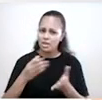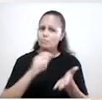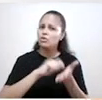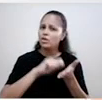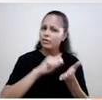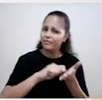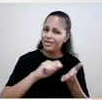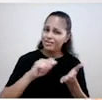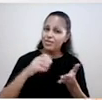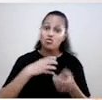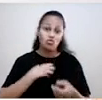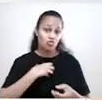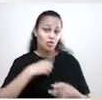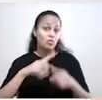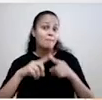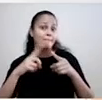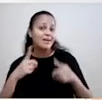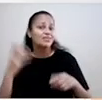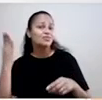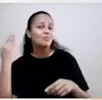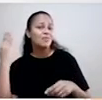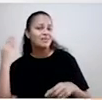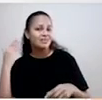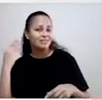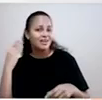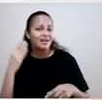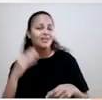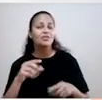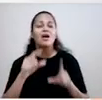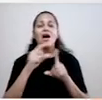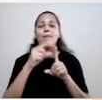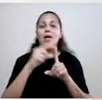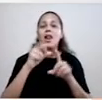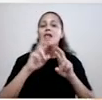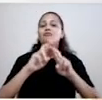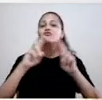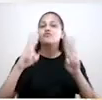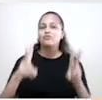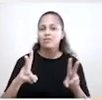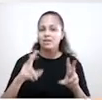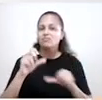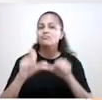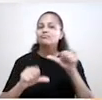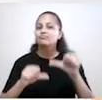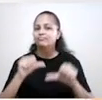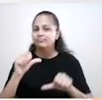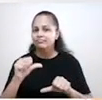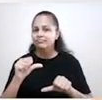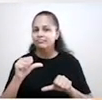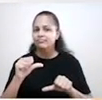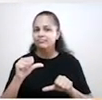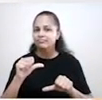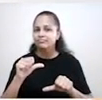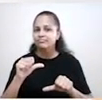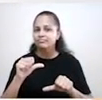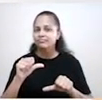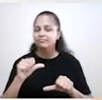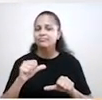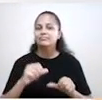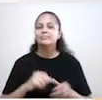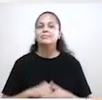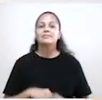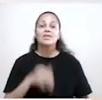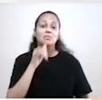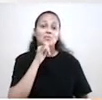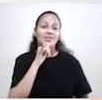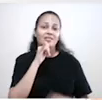e no particípio ficam bem diferentes as palavras. Olha só, o verbo to be, ser e estar. No passado fica